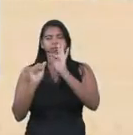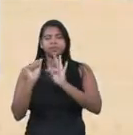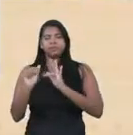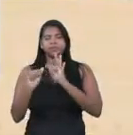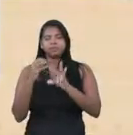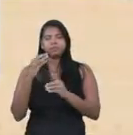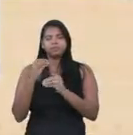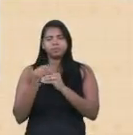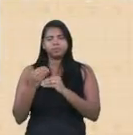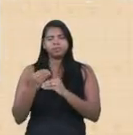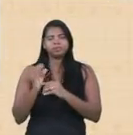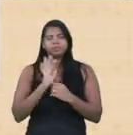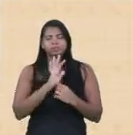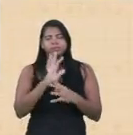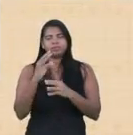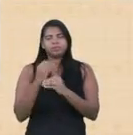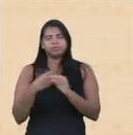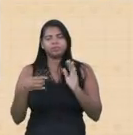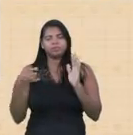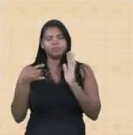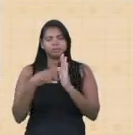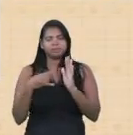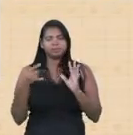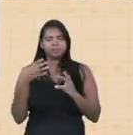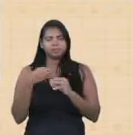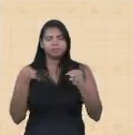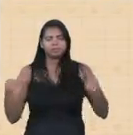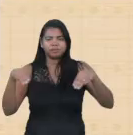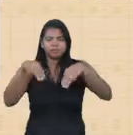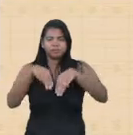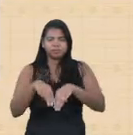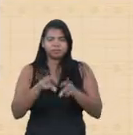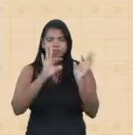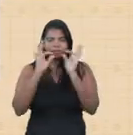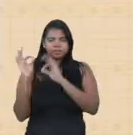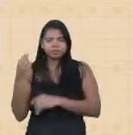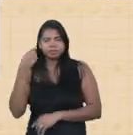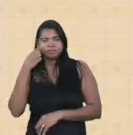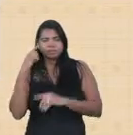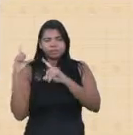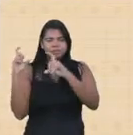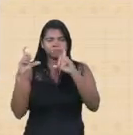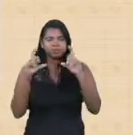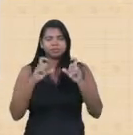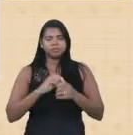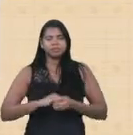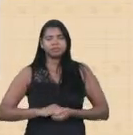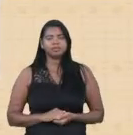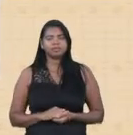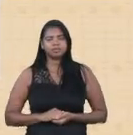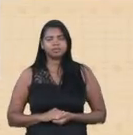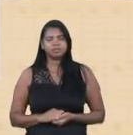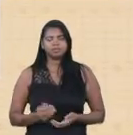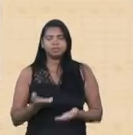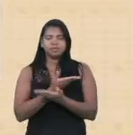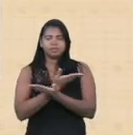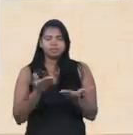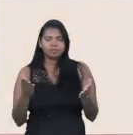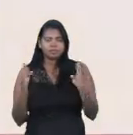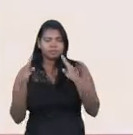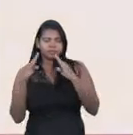à inclinação do campo magnético. Então, nessa imagem, que depois eu vou pedir para você dar um print, dê um print nessa imagem. E se você que está aí na sua